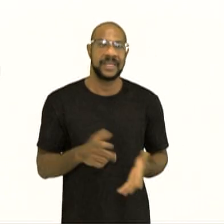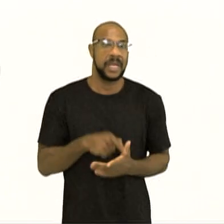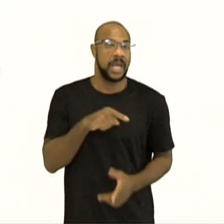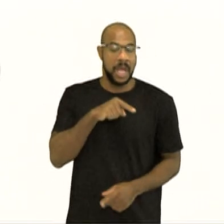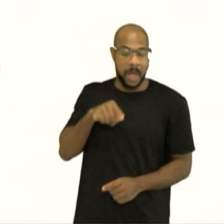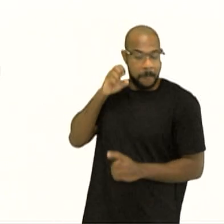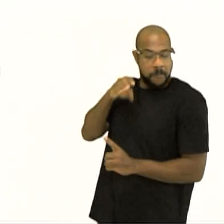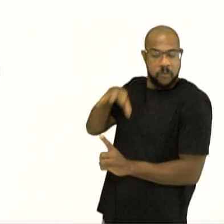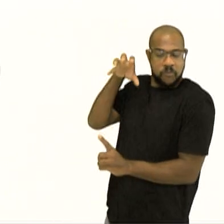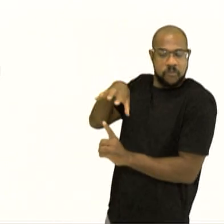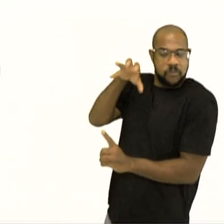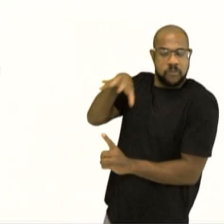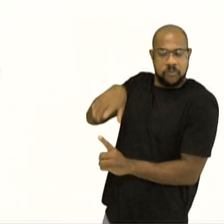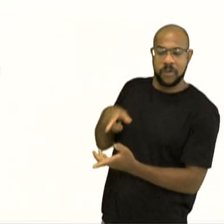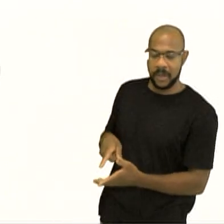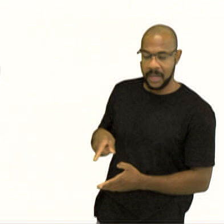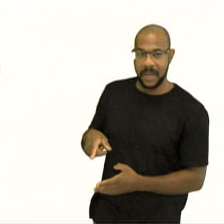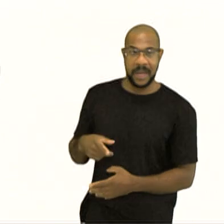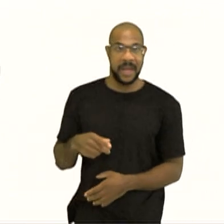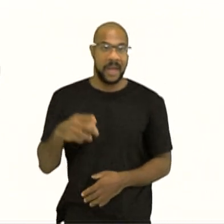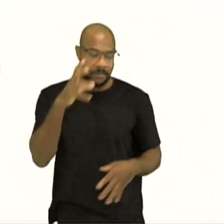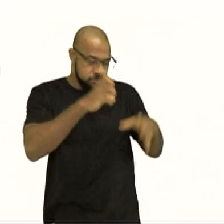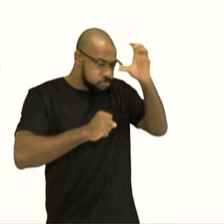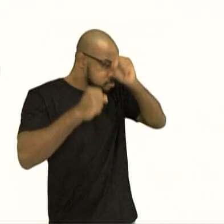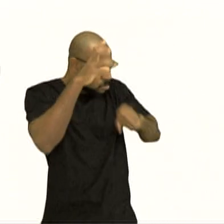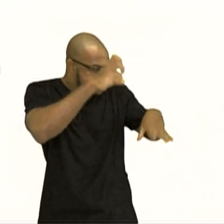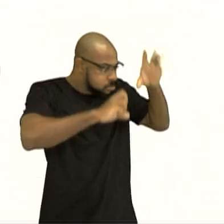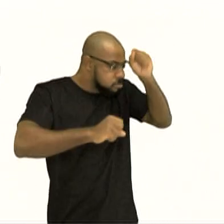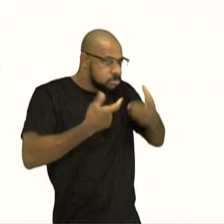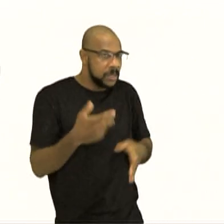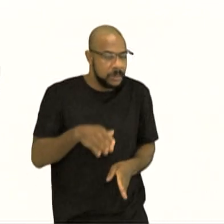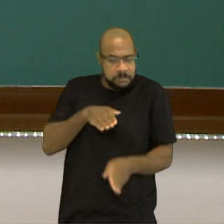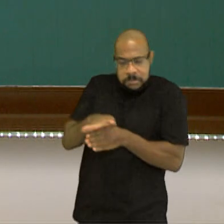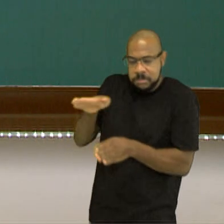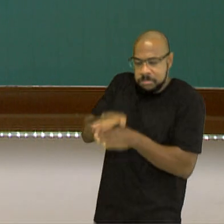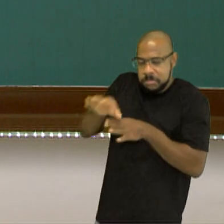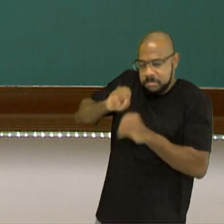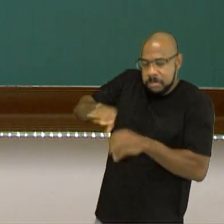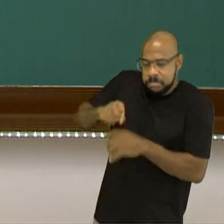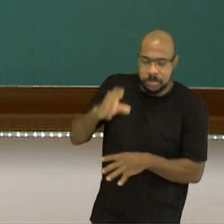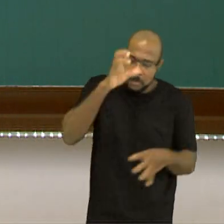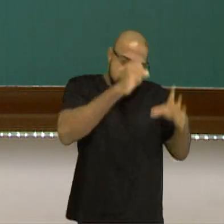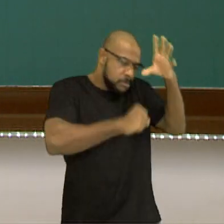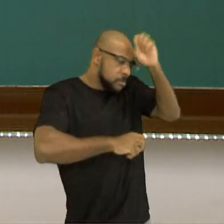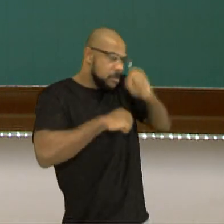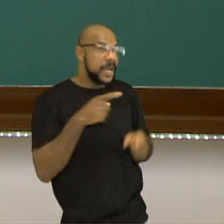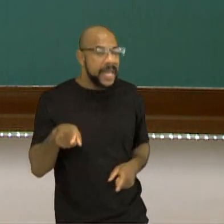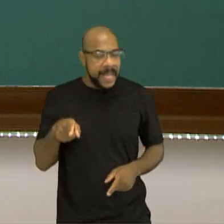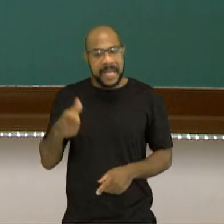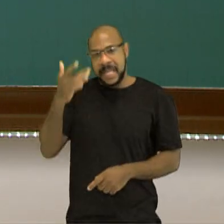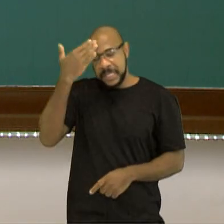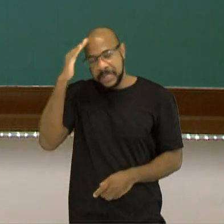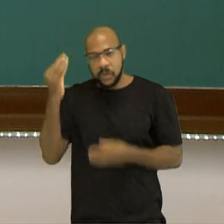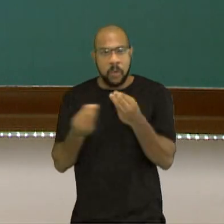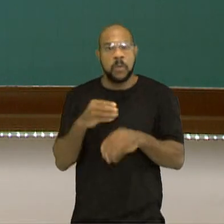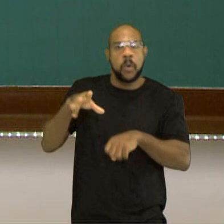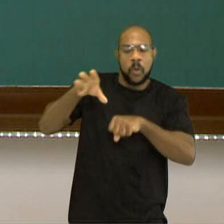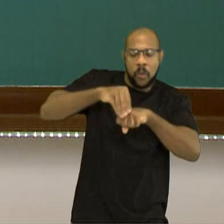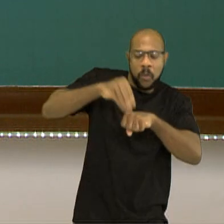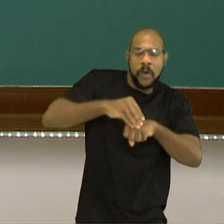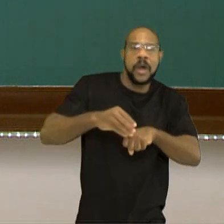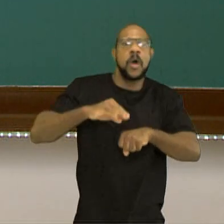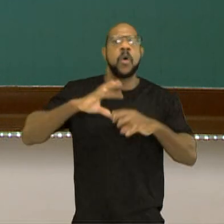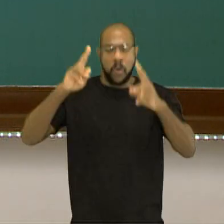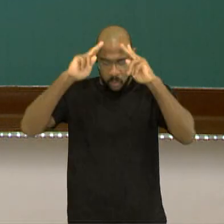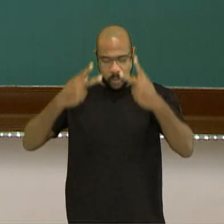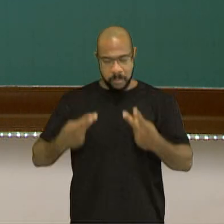seu mestre. Com ele, Platão aprendeu como entender o conhecimento humano. Pensou também as questões